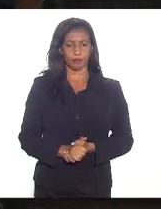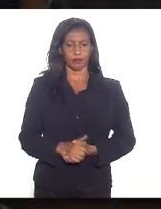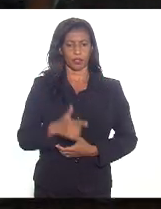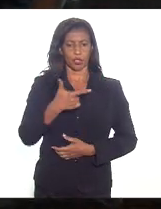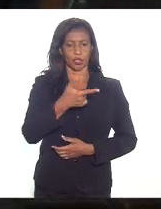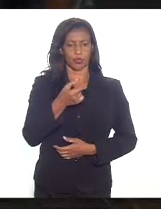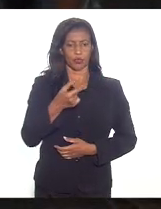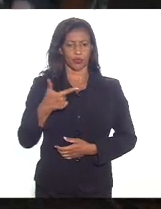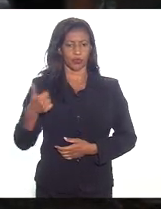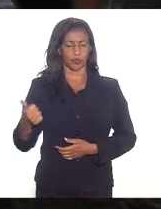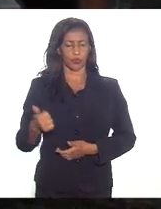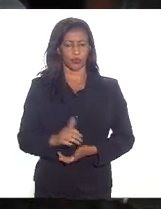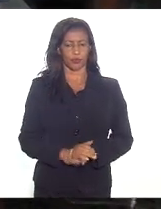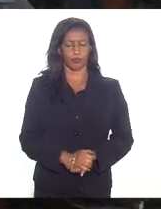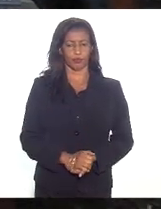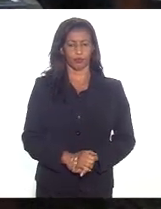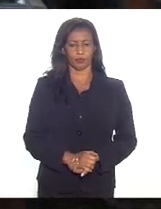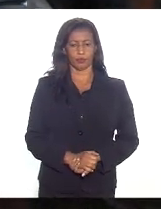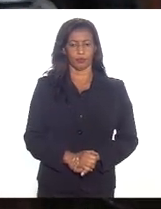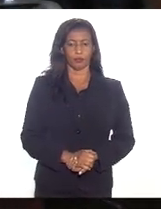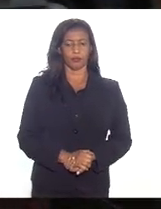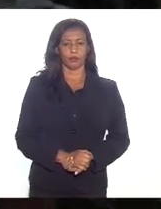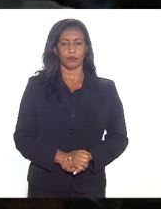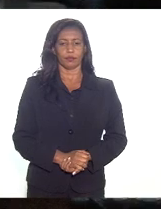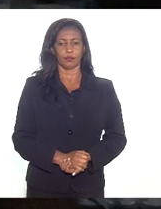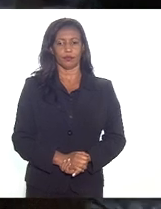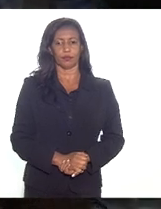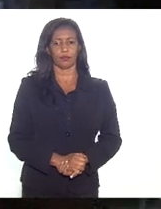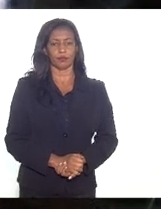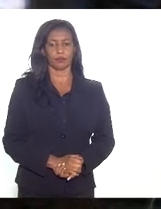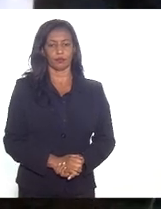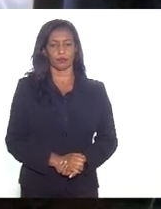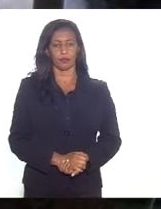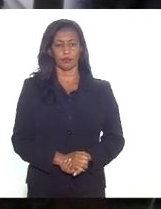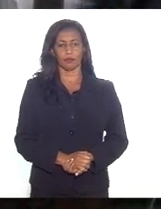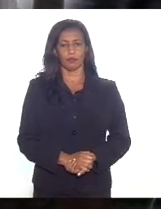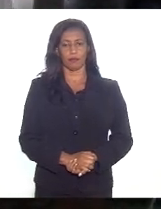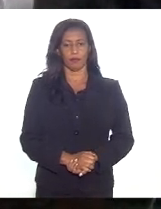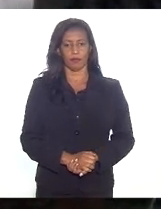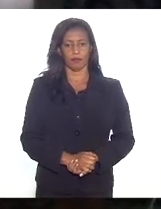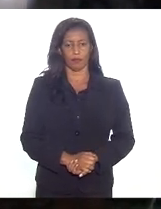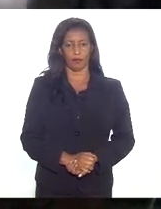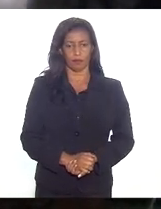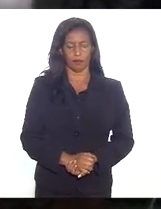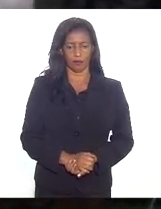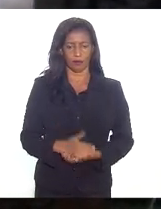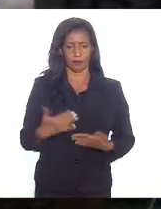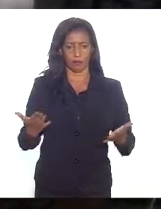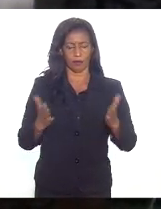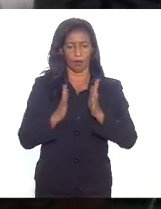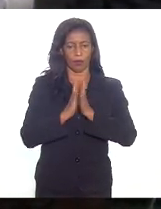de 2021. A presidência pede, por favor,